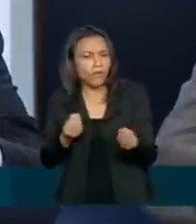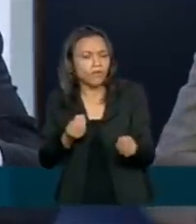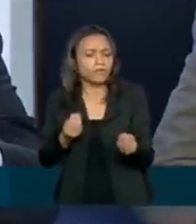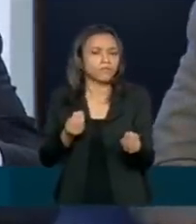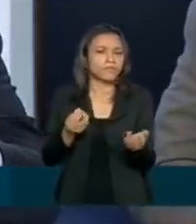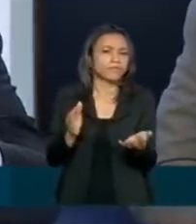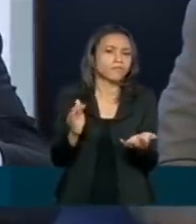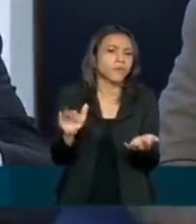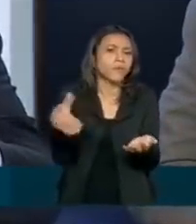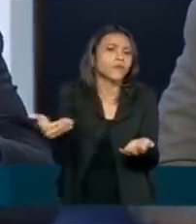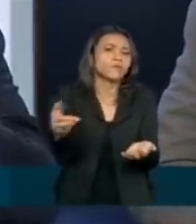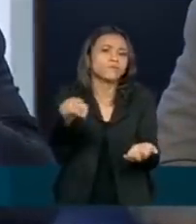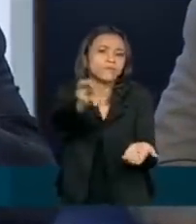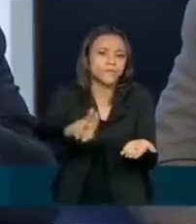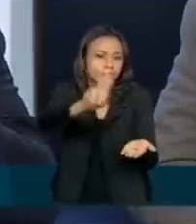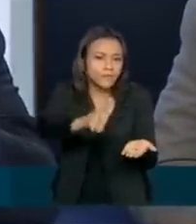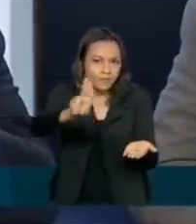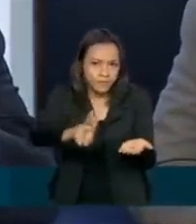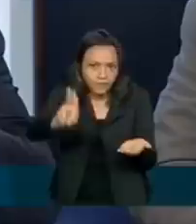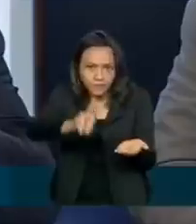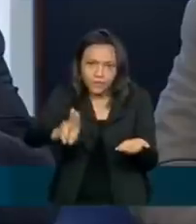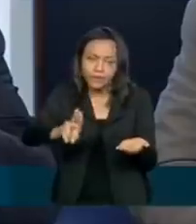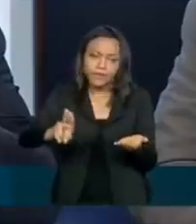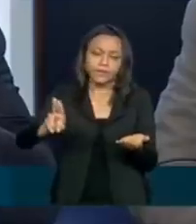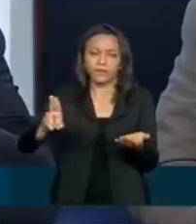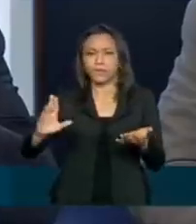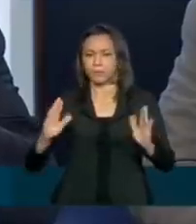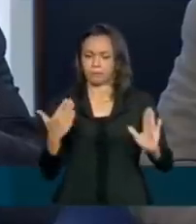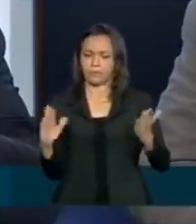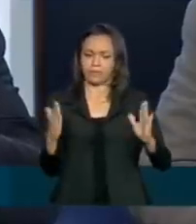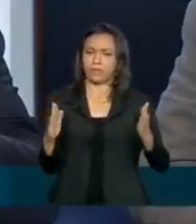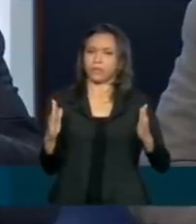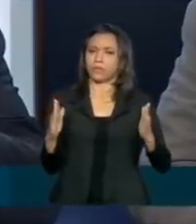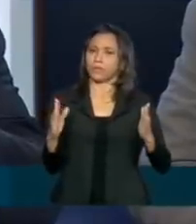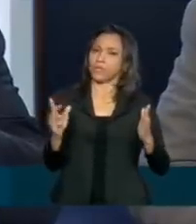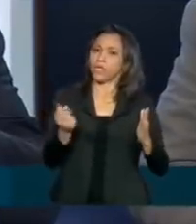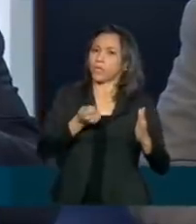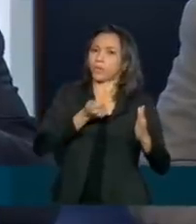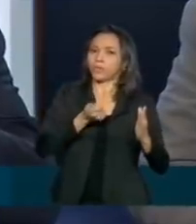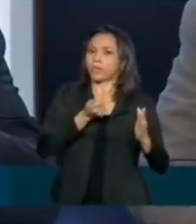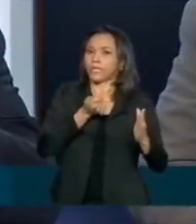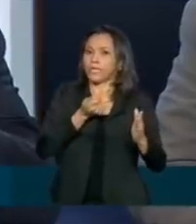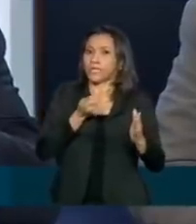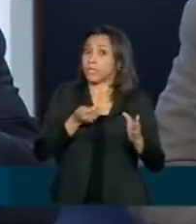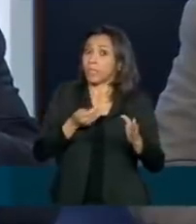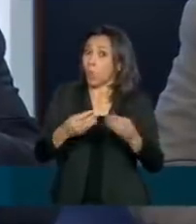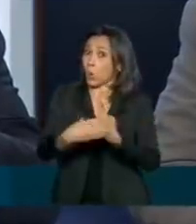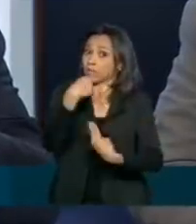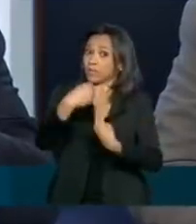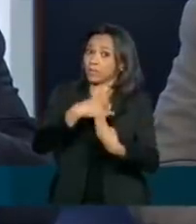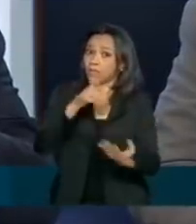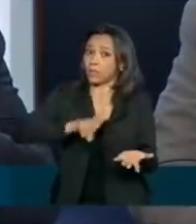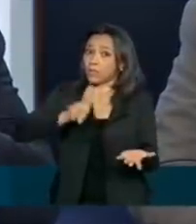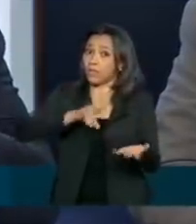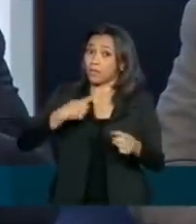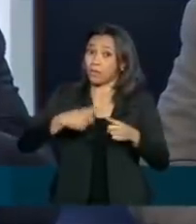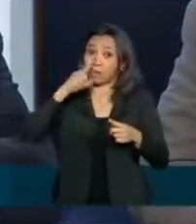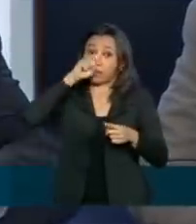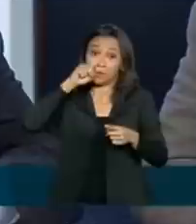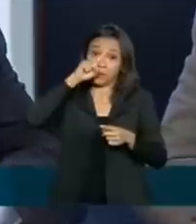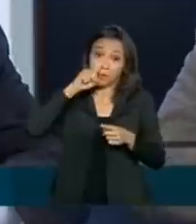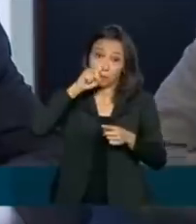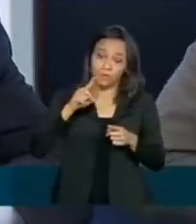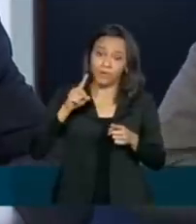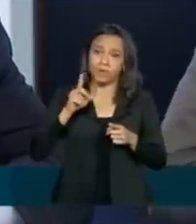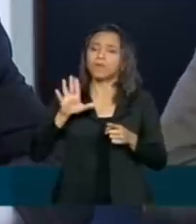é melhor ser usado e onde, em que momento nós não aconselhamos usar, porque o colateral é mais perigoso. Esse